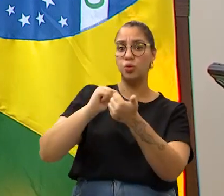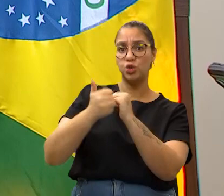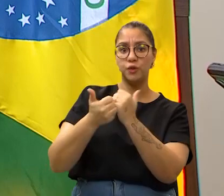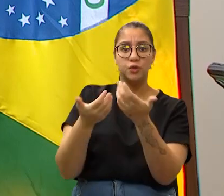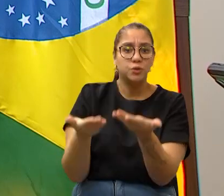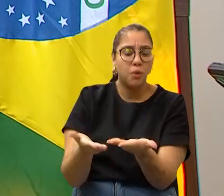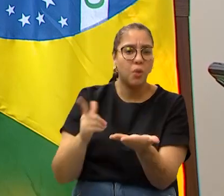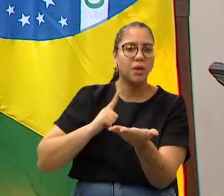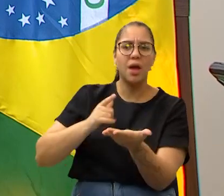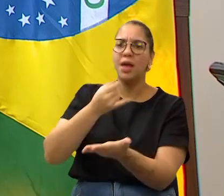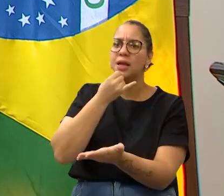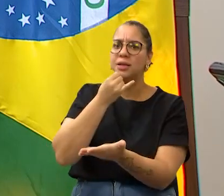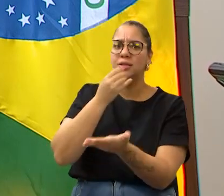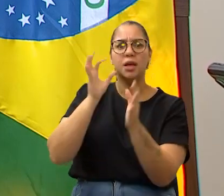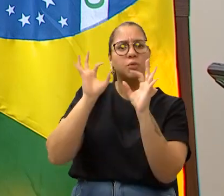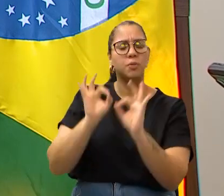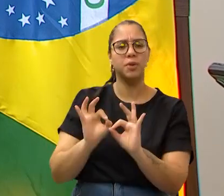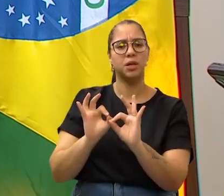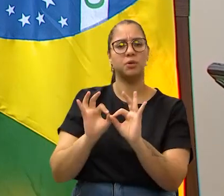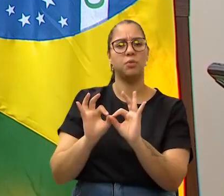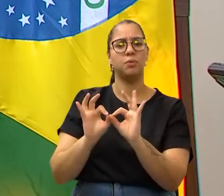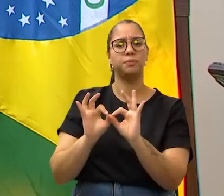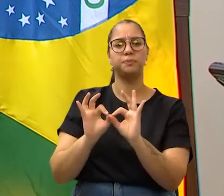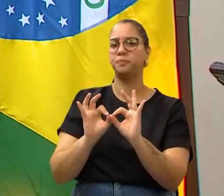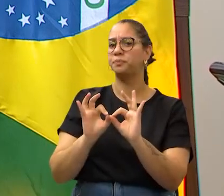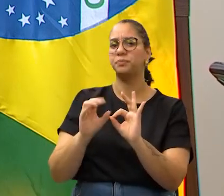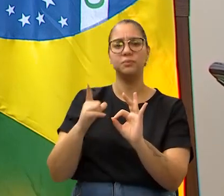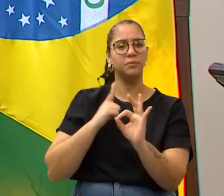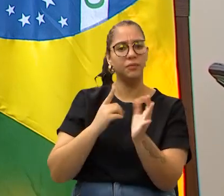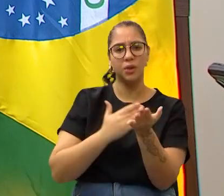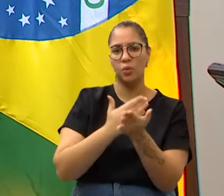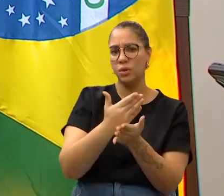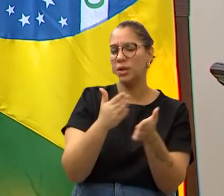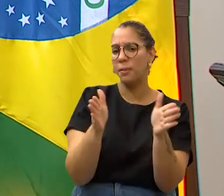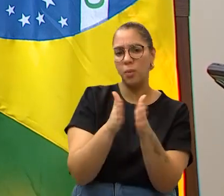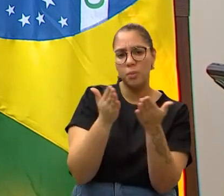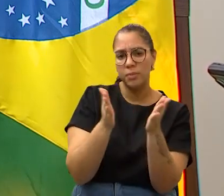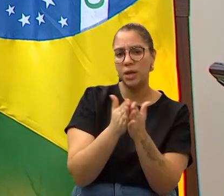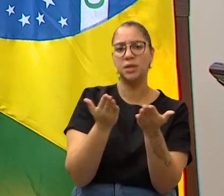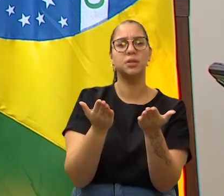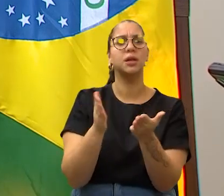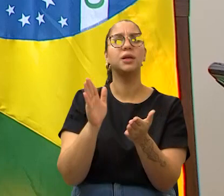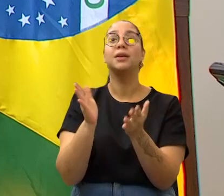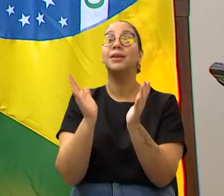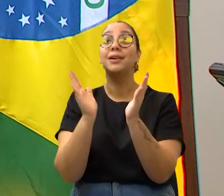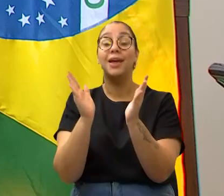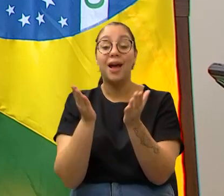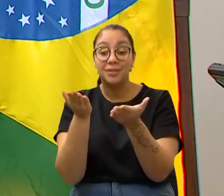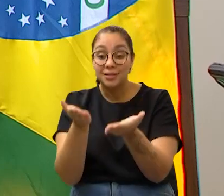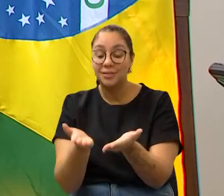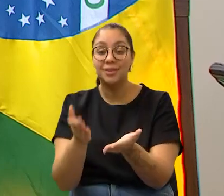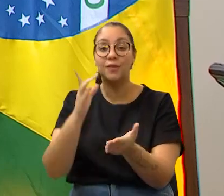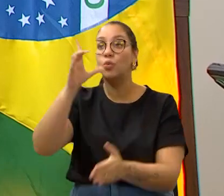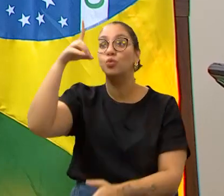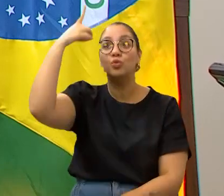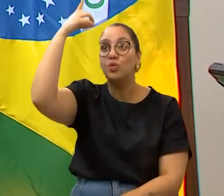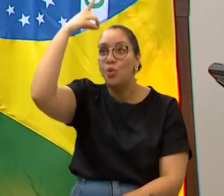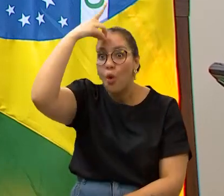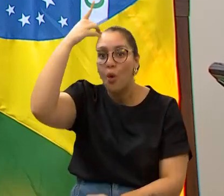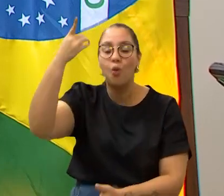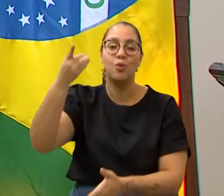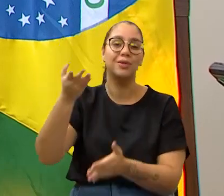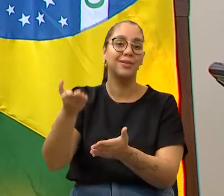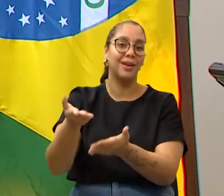né, exemplo de alguém que nasceu na pobreza e graças ao seu talento, um dom que ele